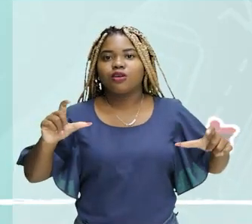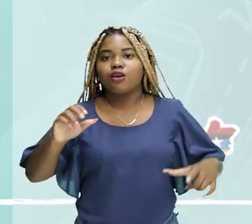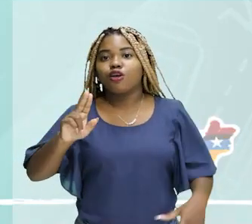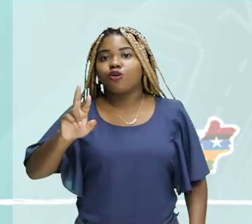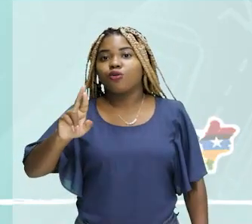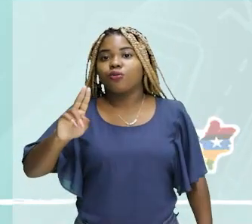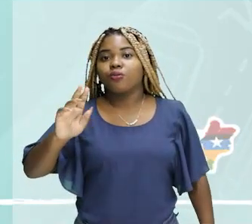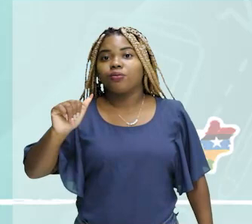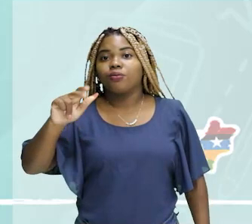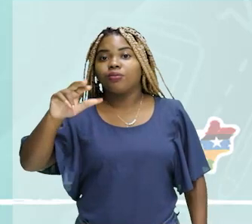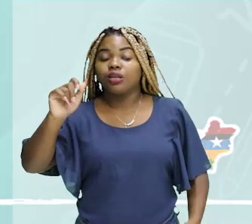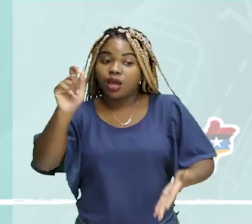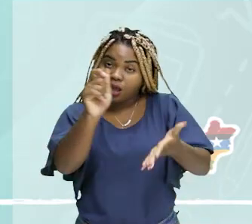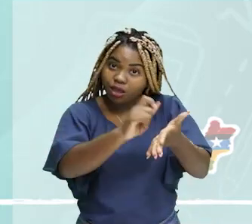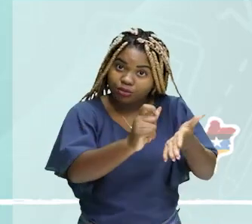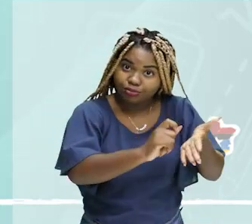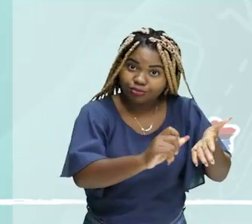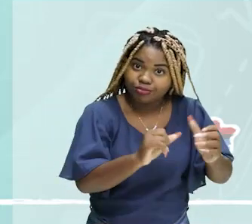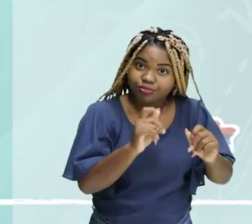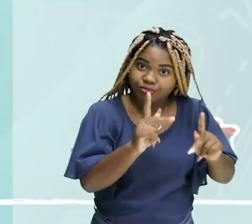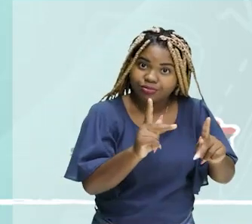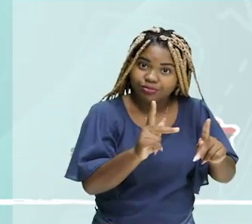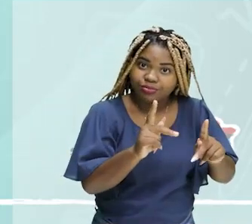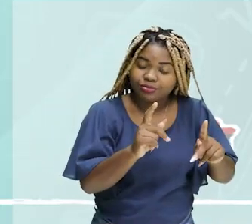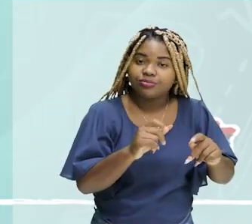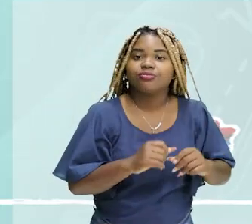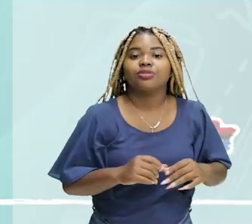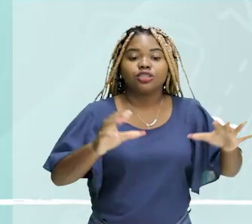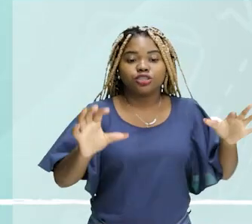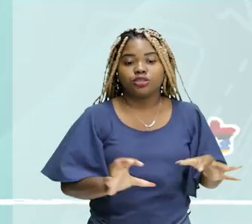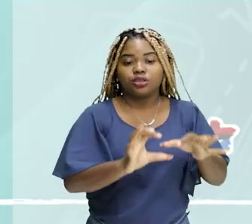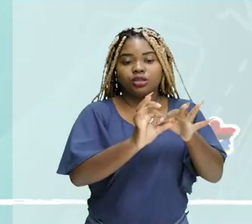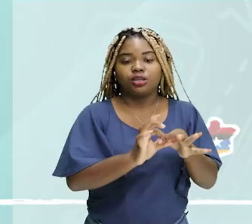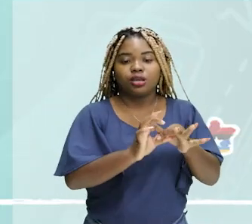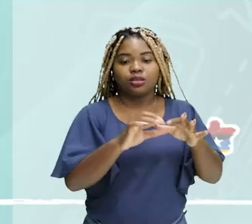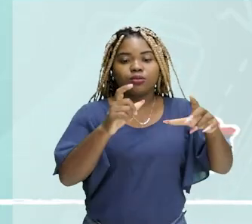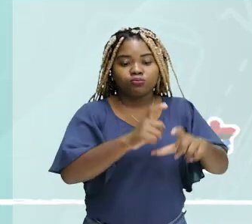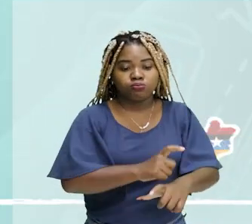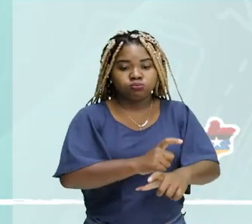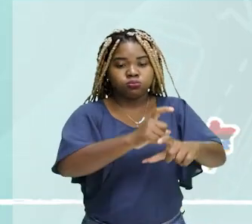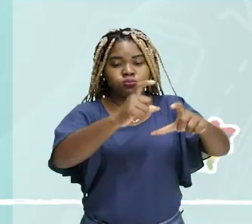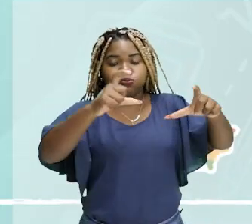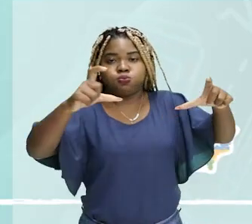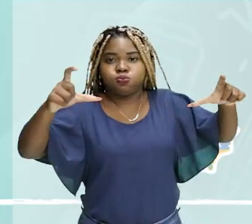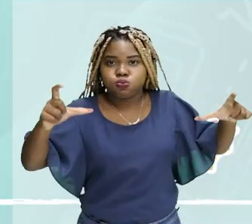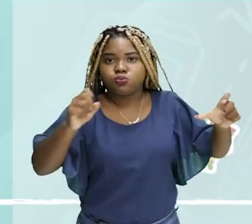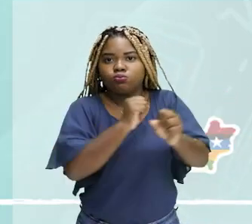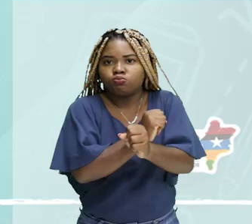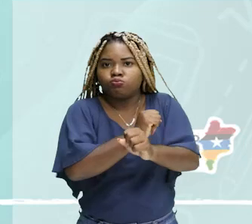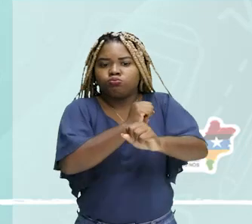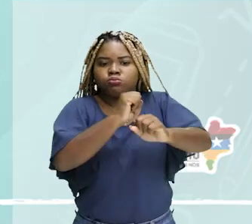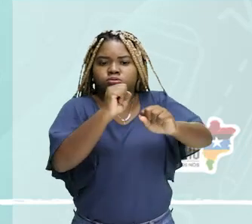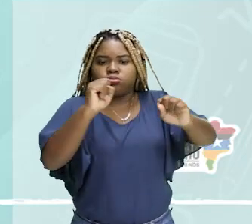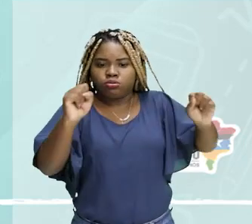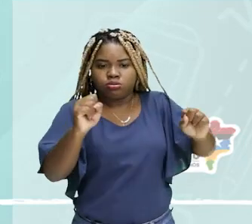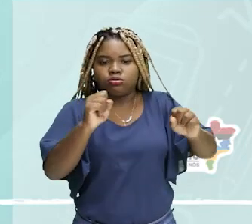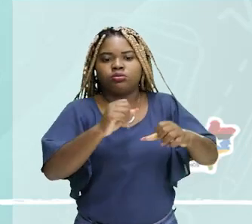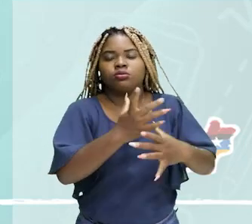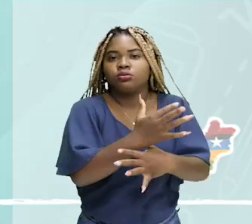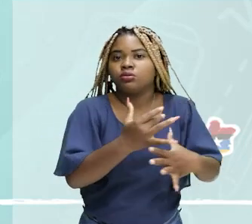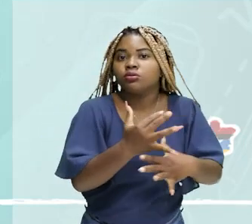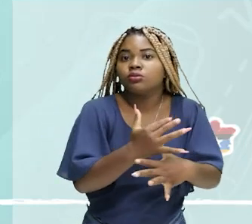tá? O crescimento da cidade de Chicago está ligado, ao processo de expansão urbana. O